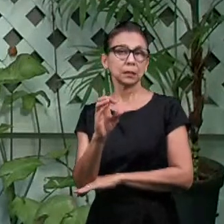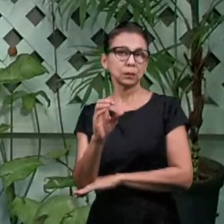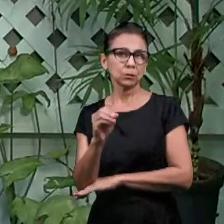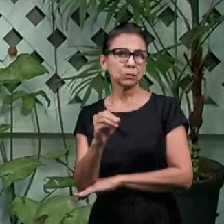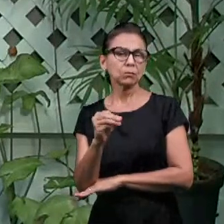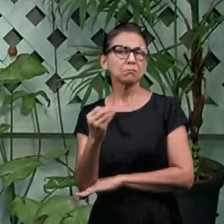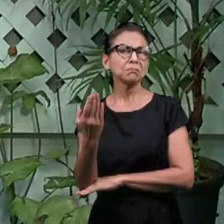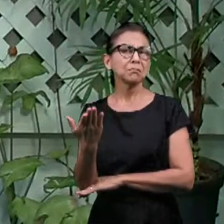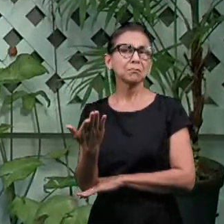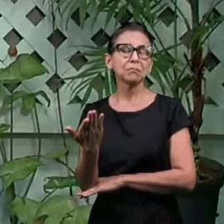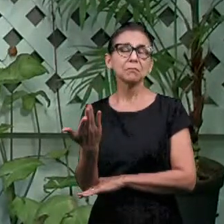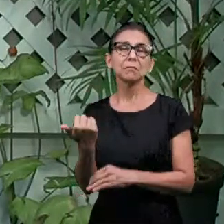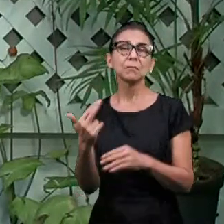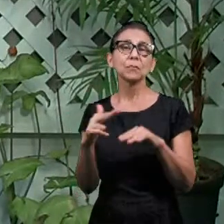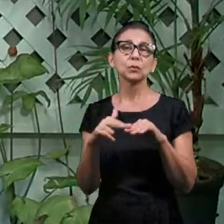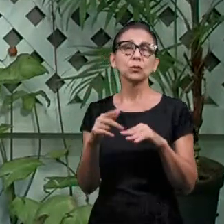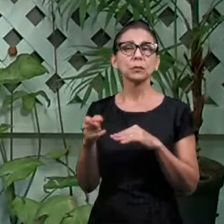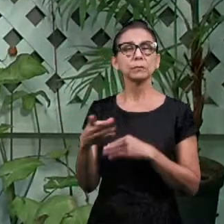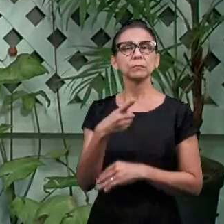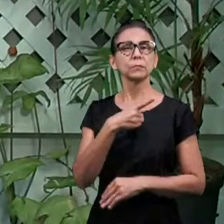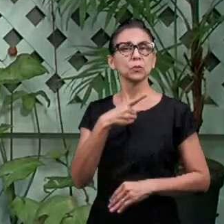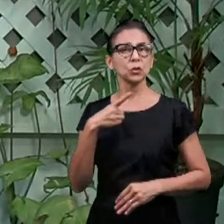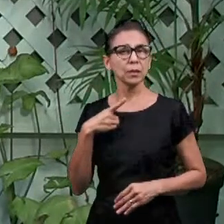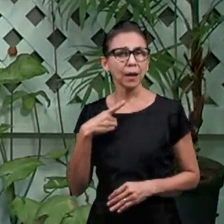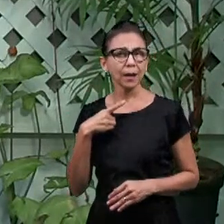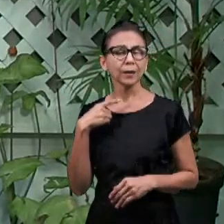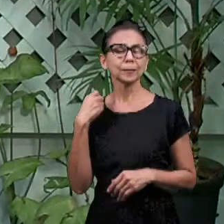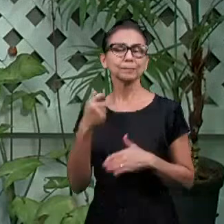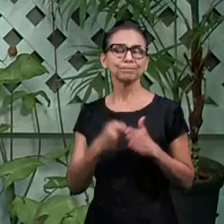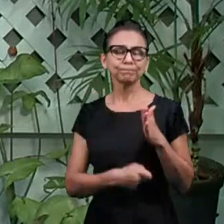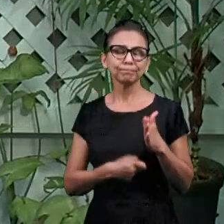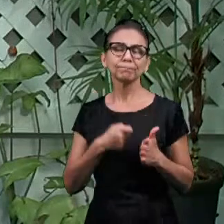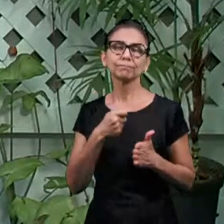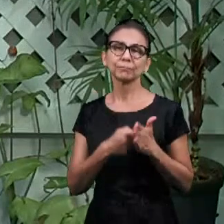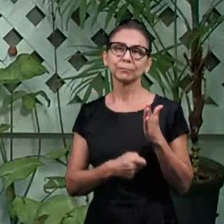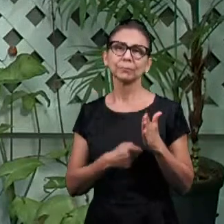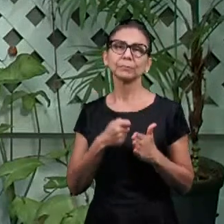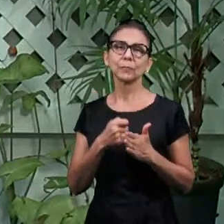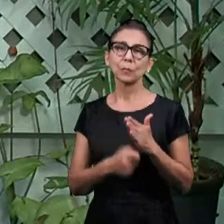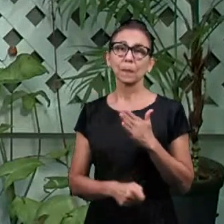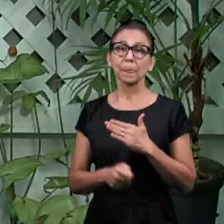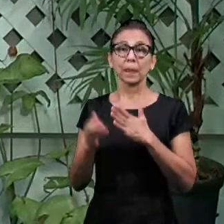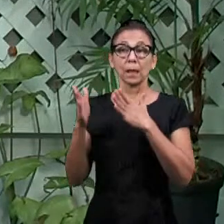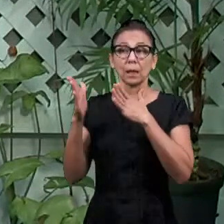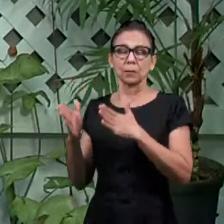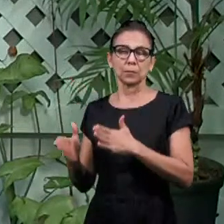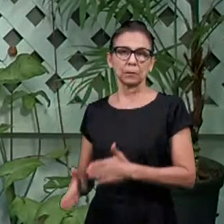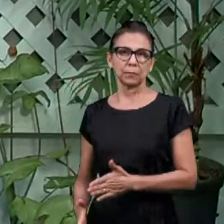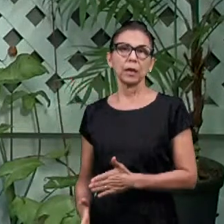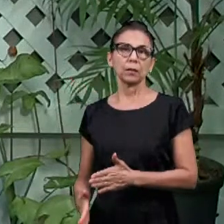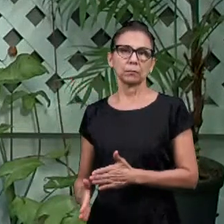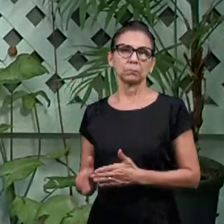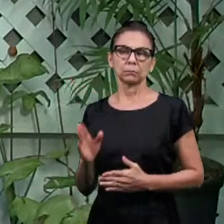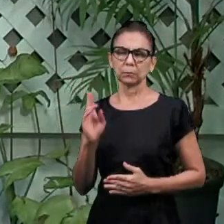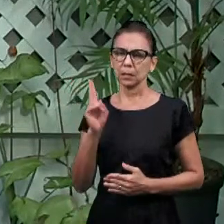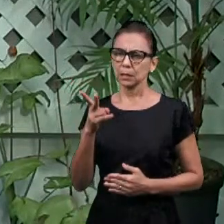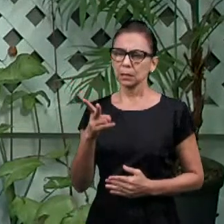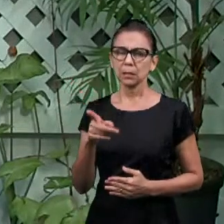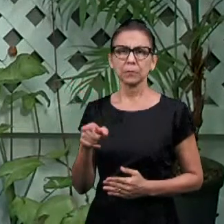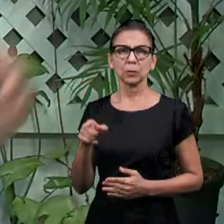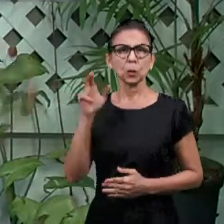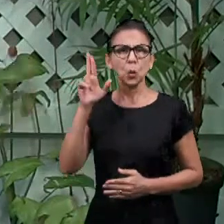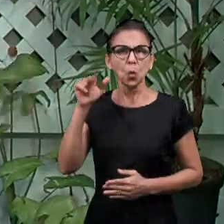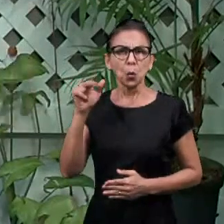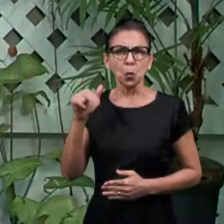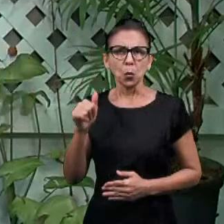do diaconato, na sua fidelidade demonstrada desde o seu chamado. Um homem que nunca negou o